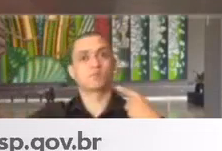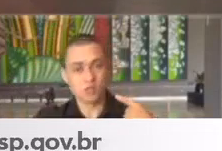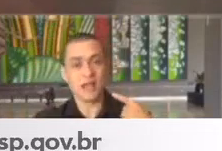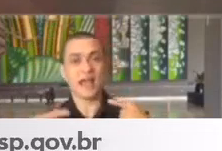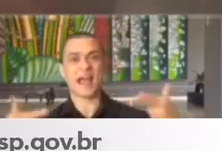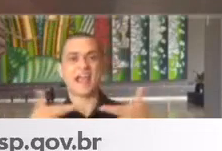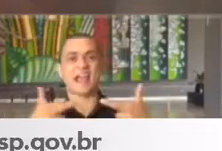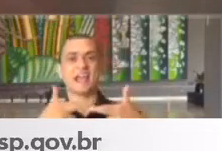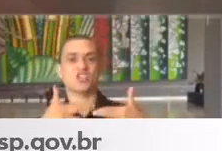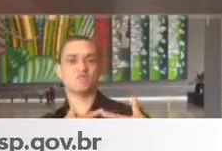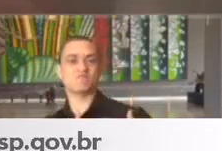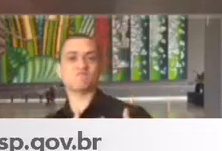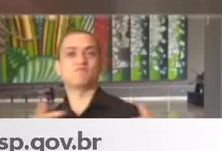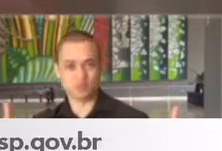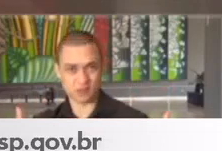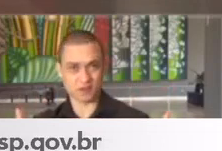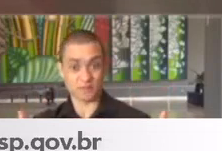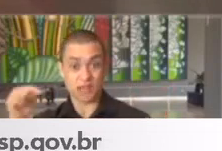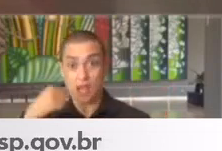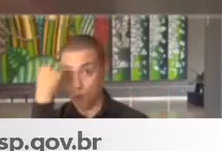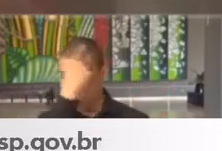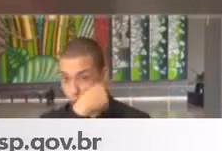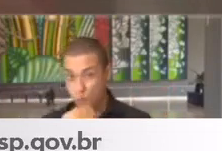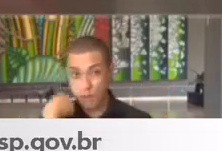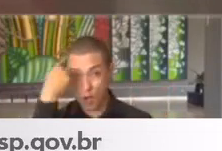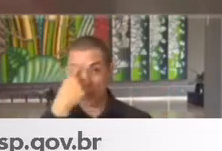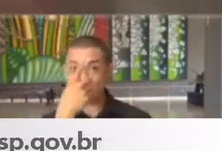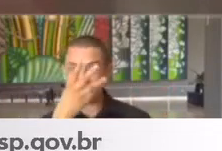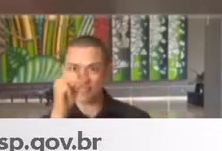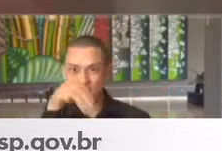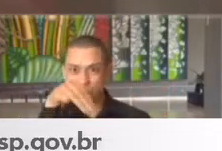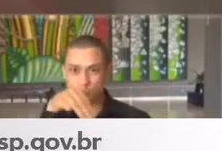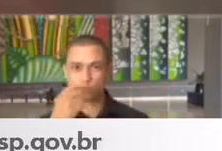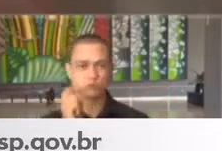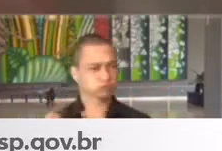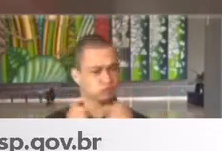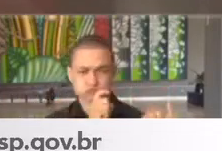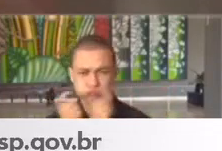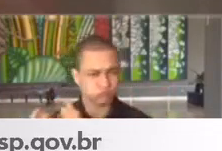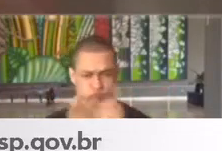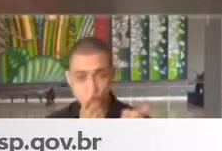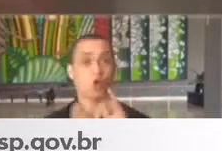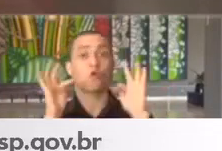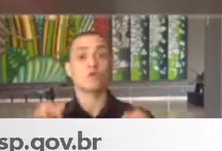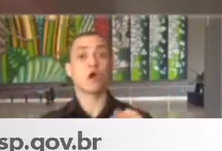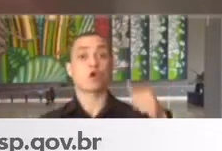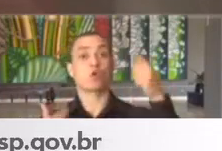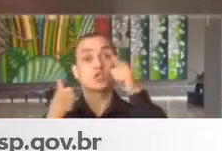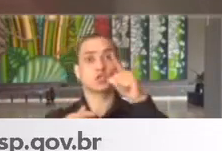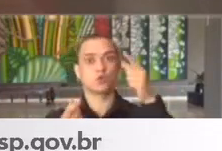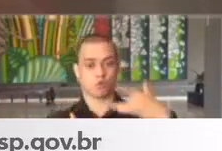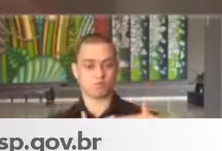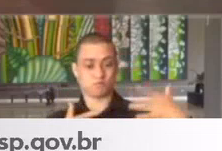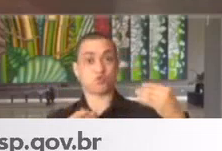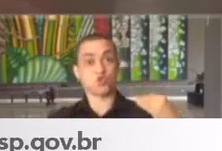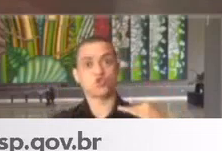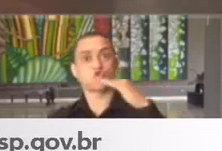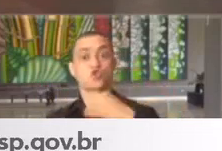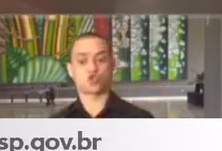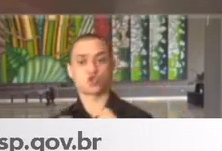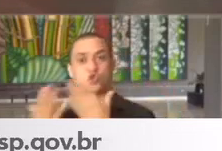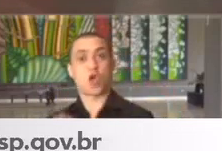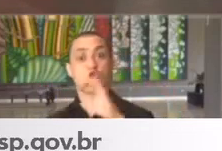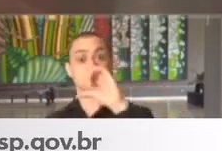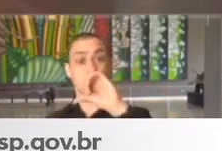solidariedade durante 1 hora e 30 minutos. O resultado final foi a doação de 96 milhões